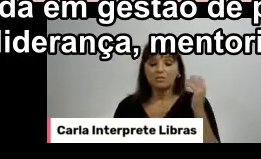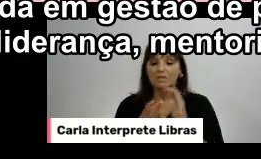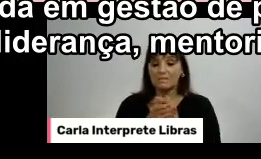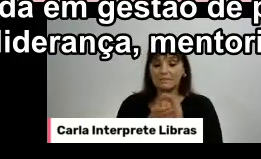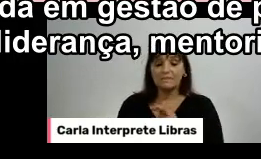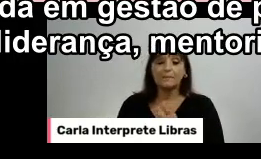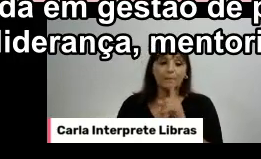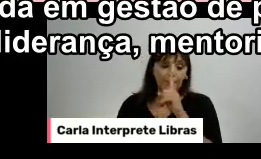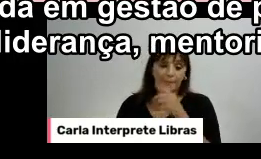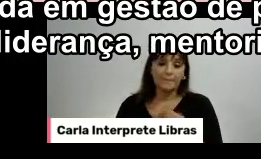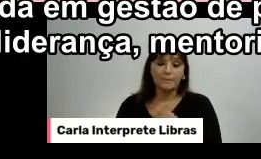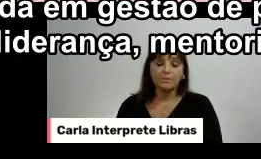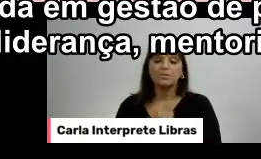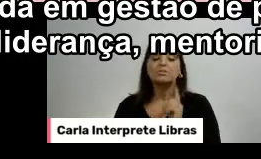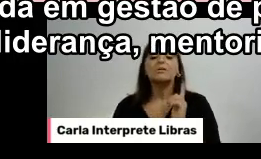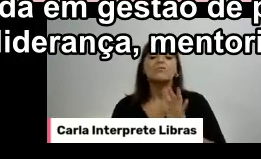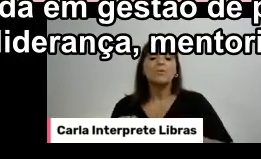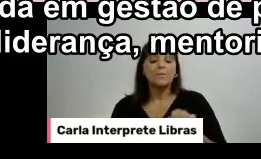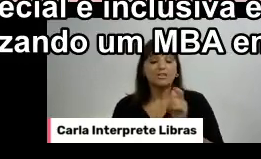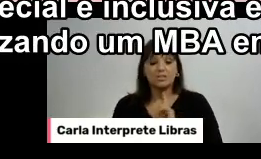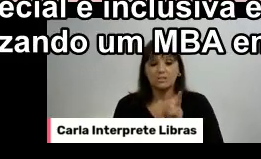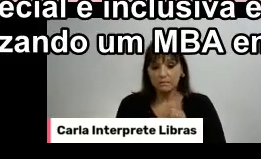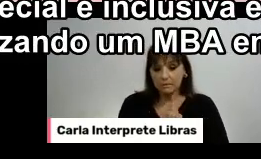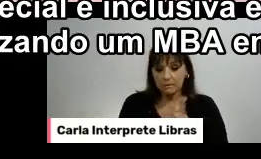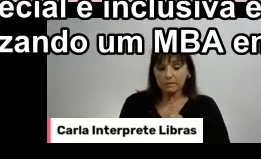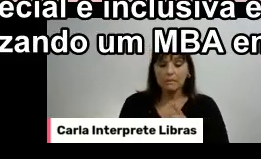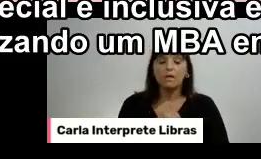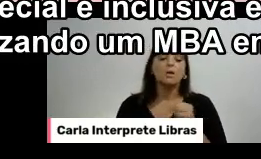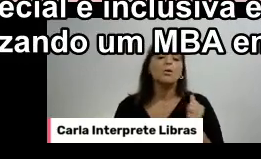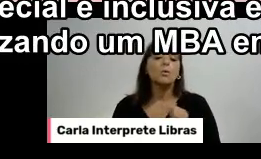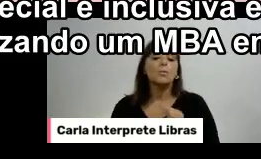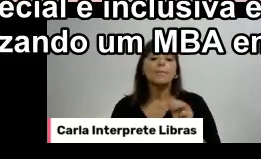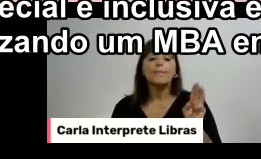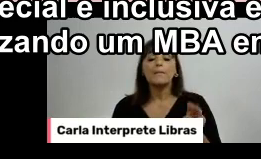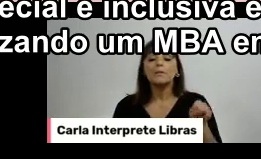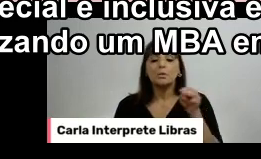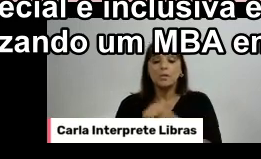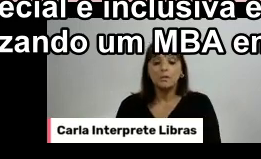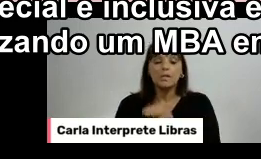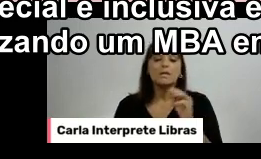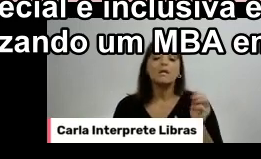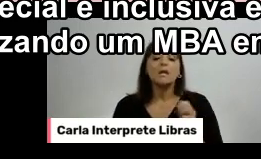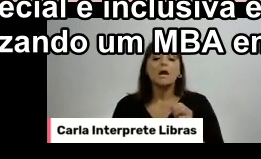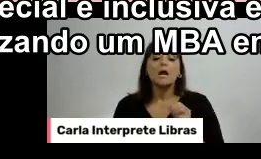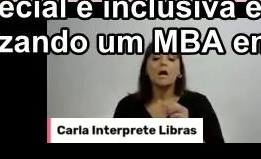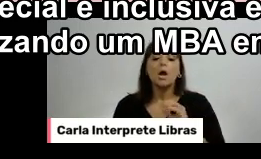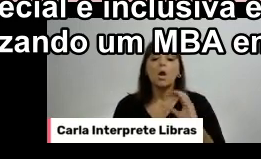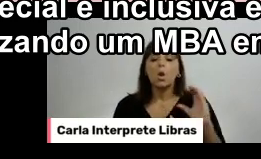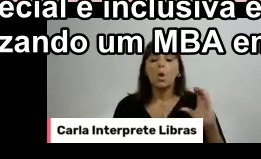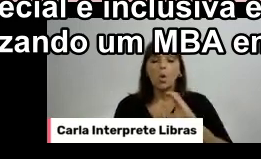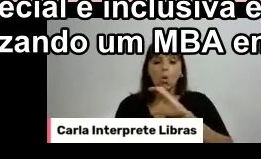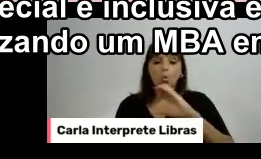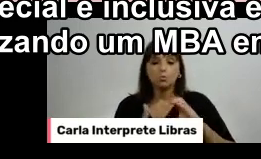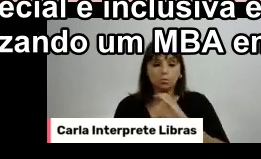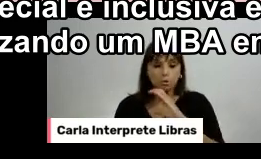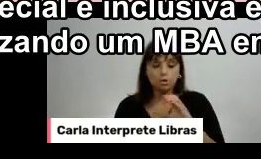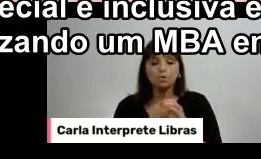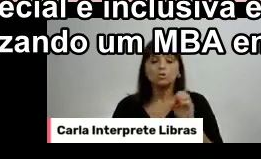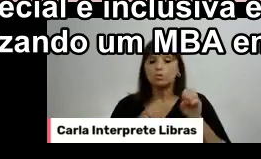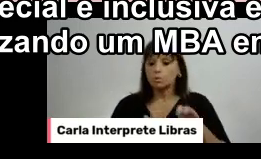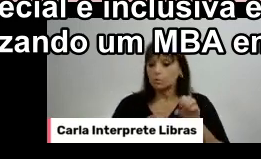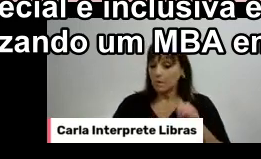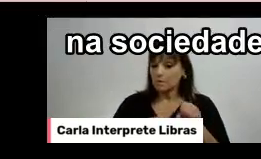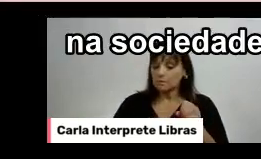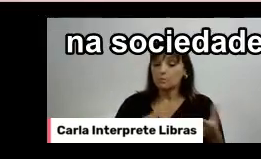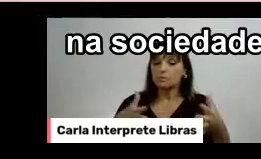em liderança, mentoria e coaching, educação especial e inclusiva, e neste momento estou realizando um MBA em